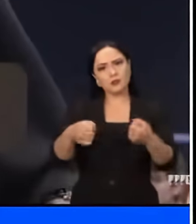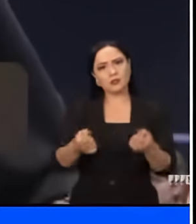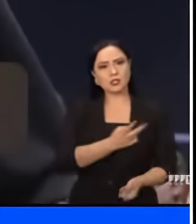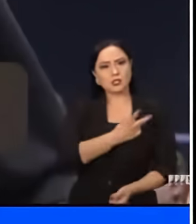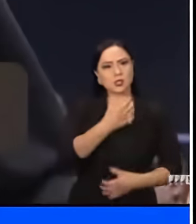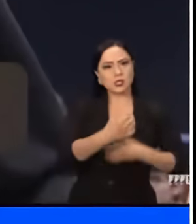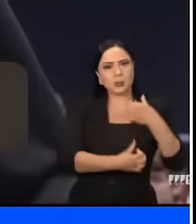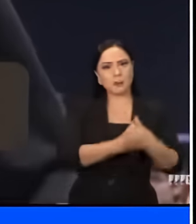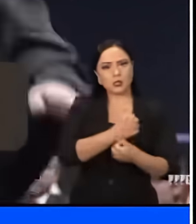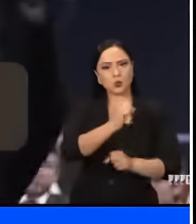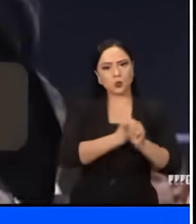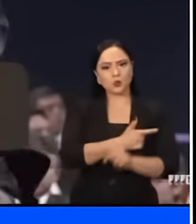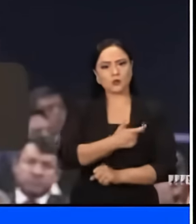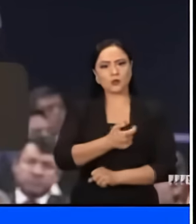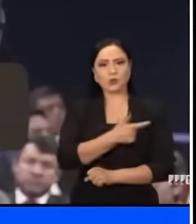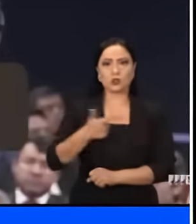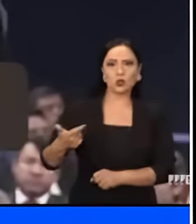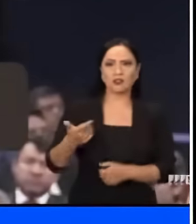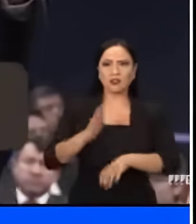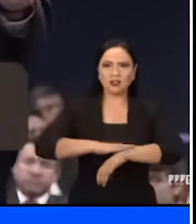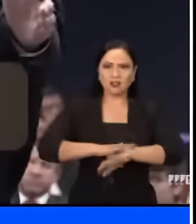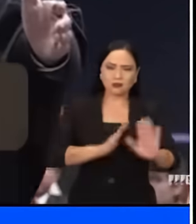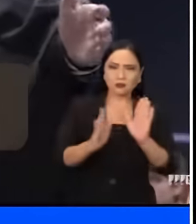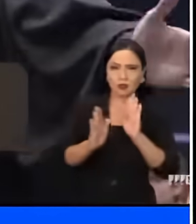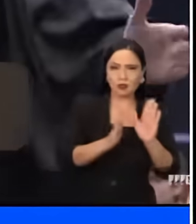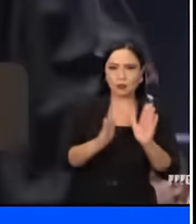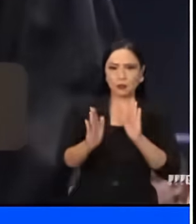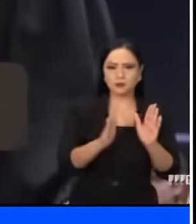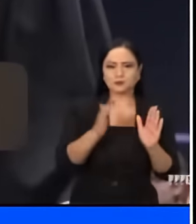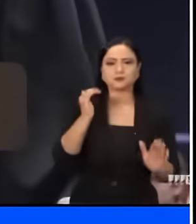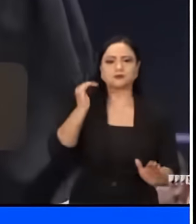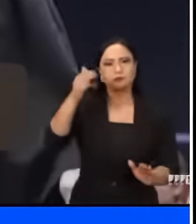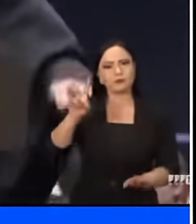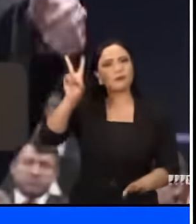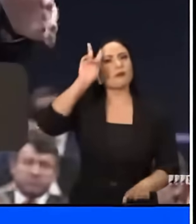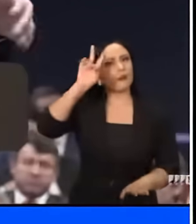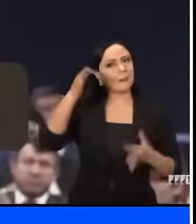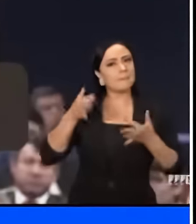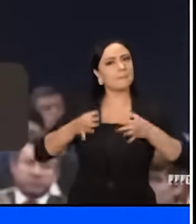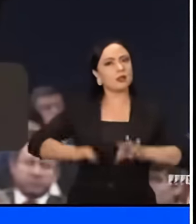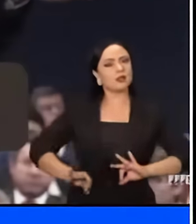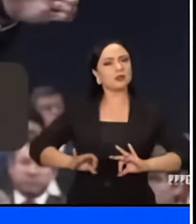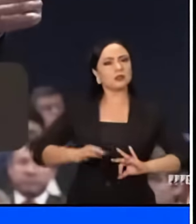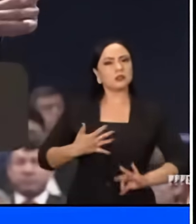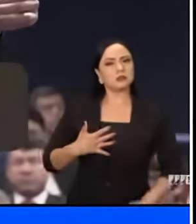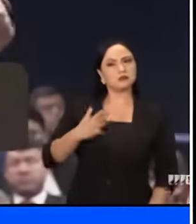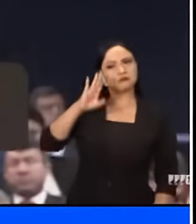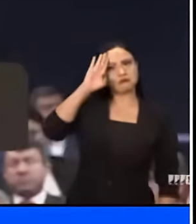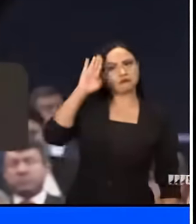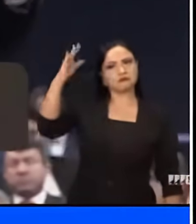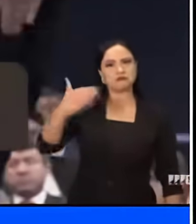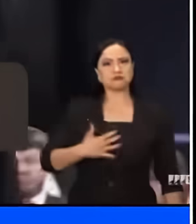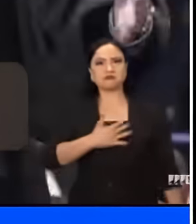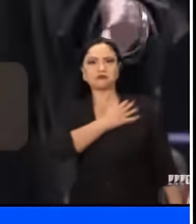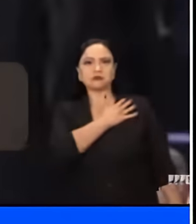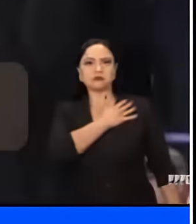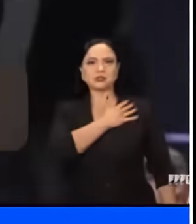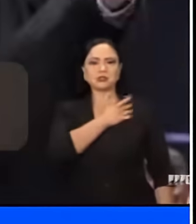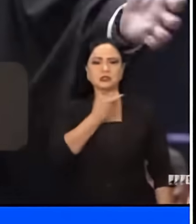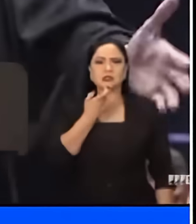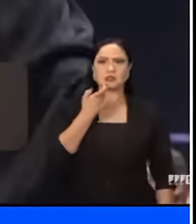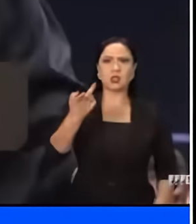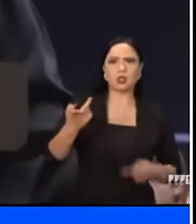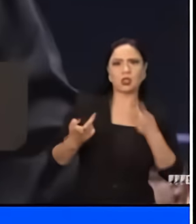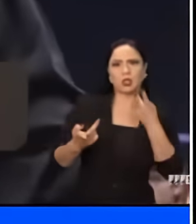2022? Naquele período, Vossa Excelência se lembra muito bem, generais, oficiais generais, se manifestavam nas redes de